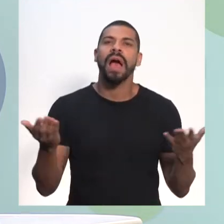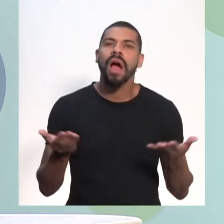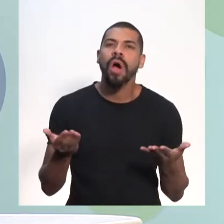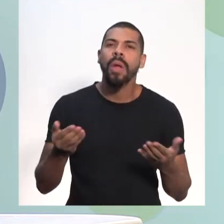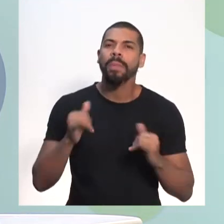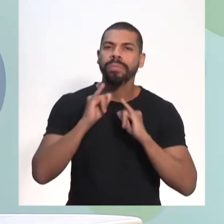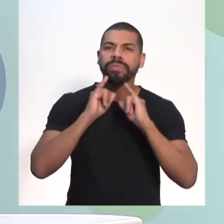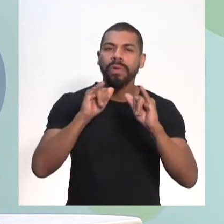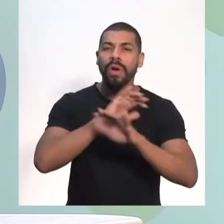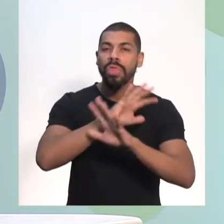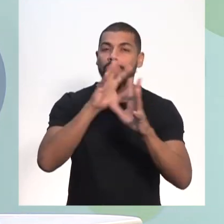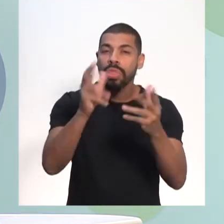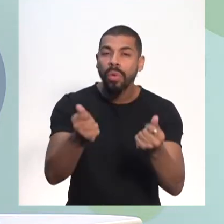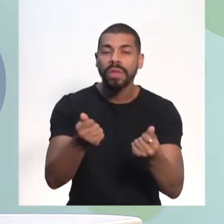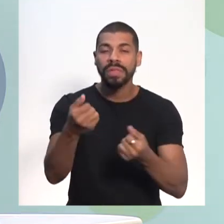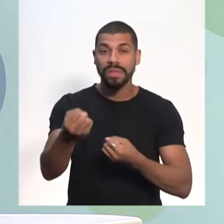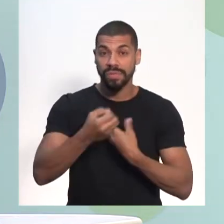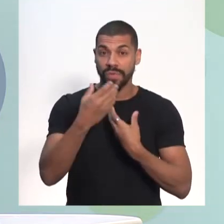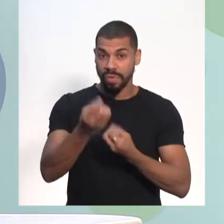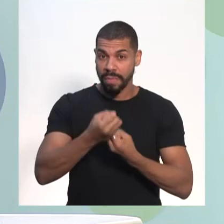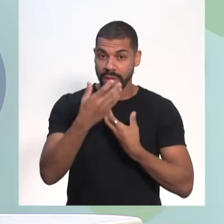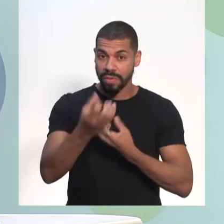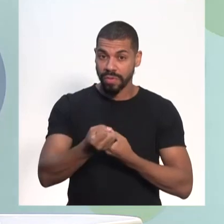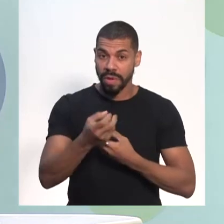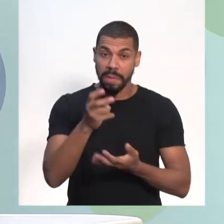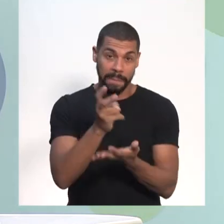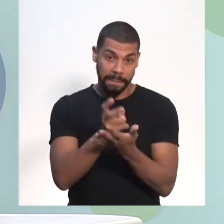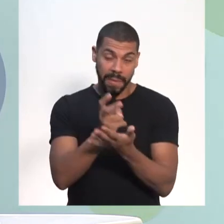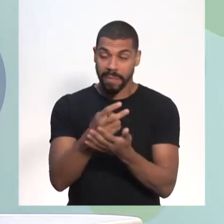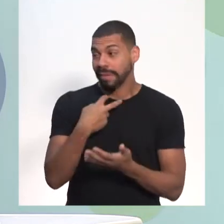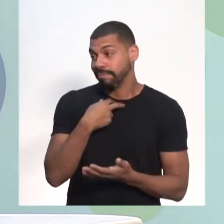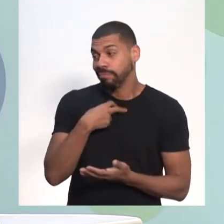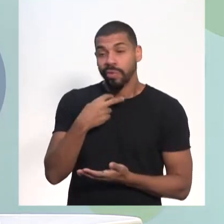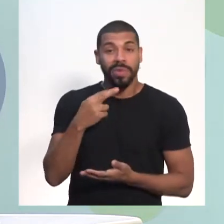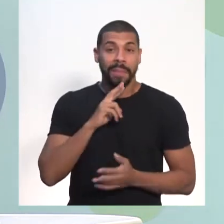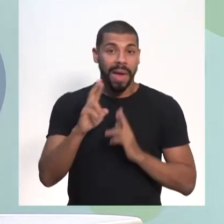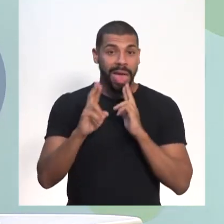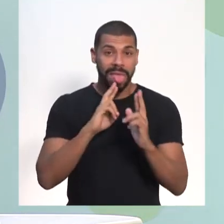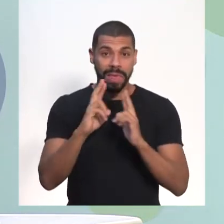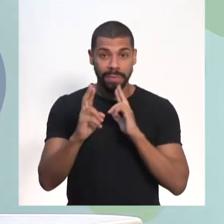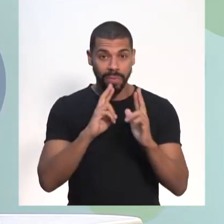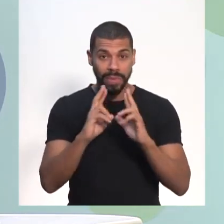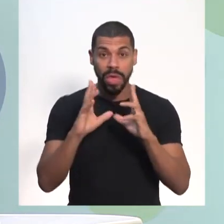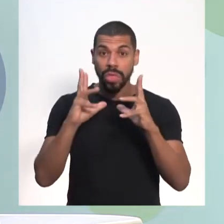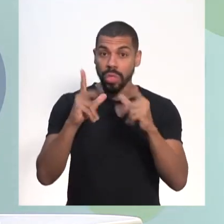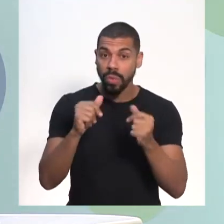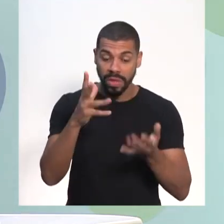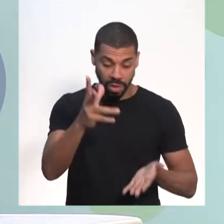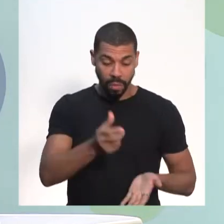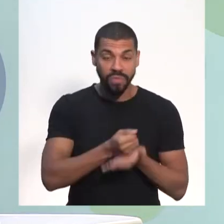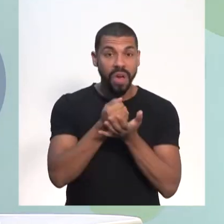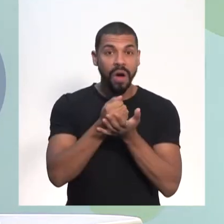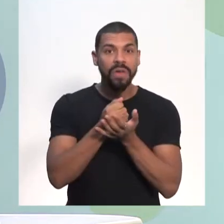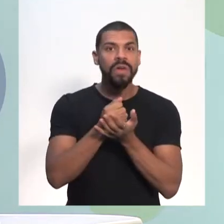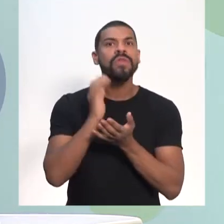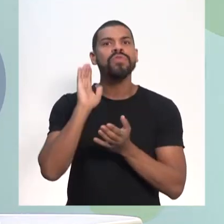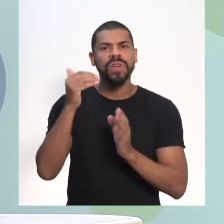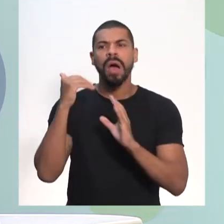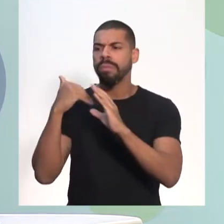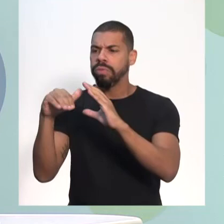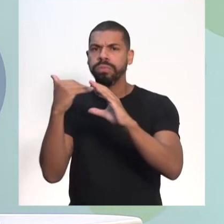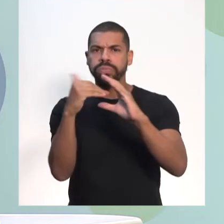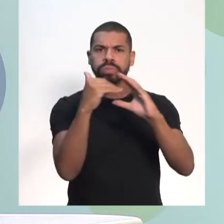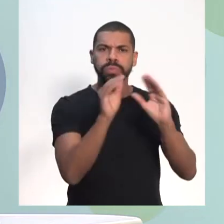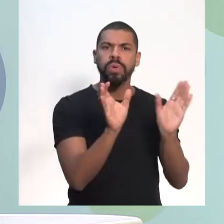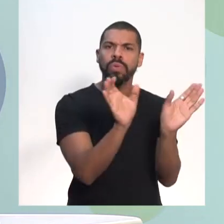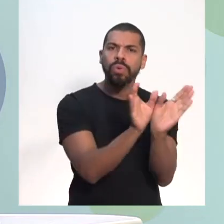dizer que todas as informações que chegam pelo chat, mesmo as coisas que a gente não consegue responder aqui, elas estão sendo encaminhadas para todas as equipes, e